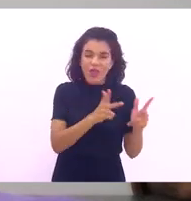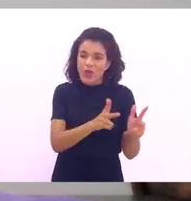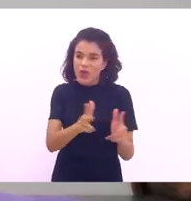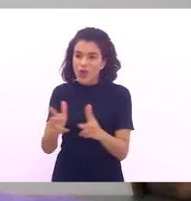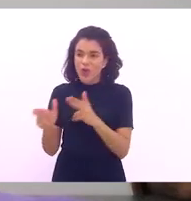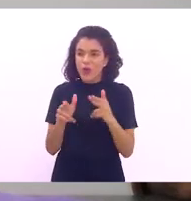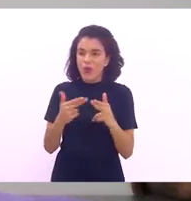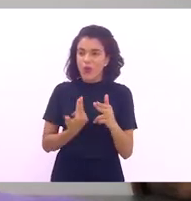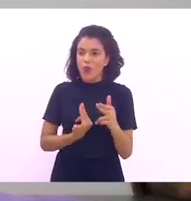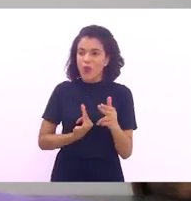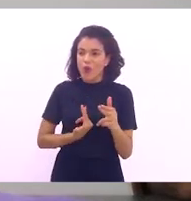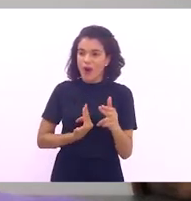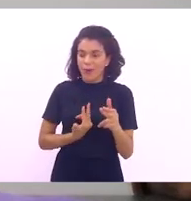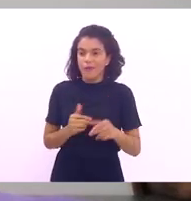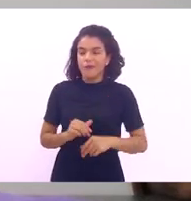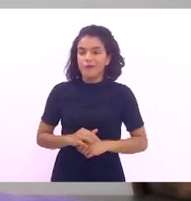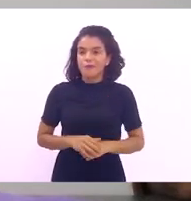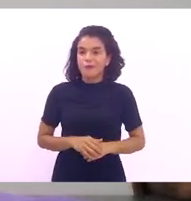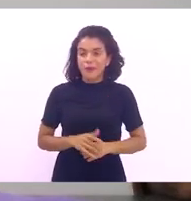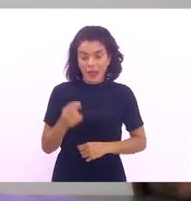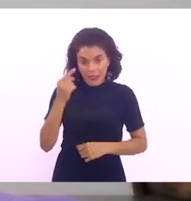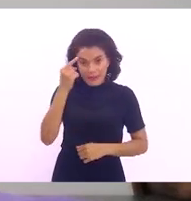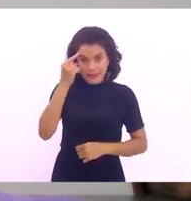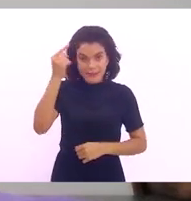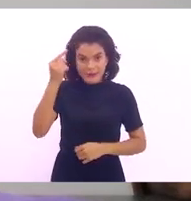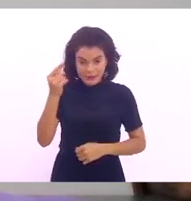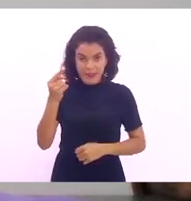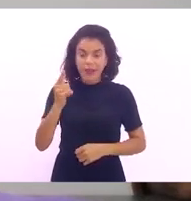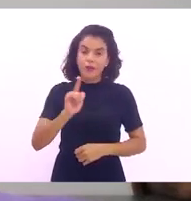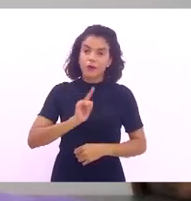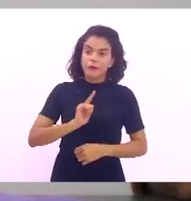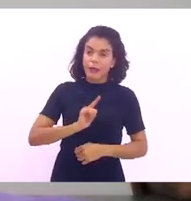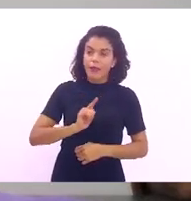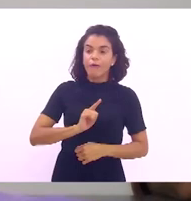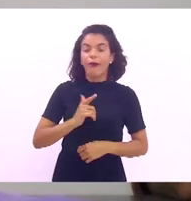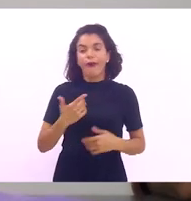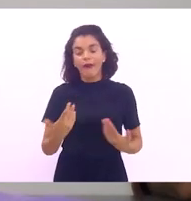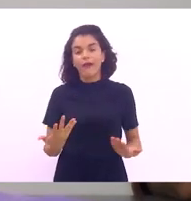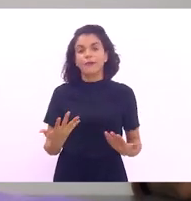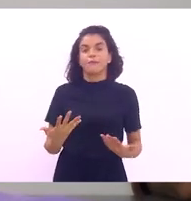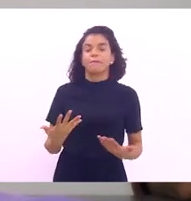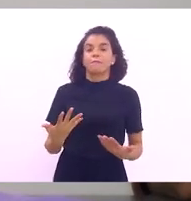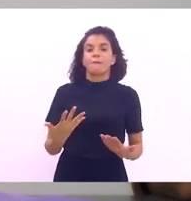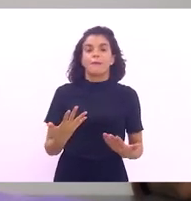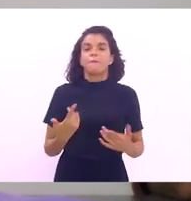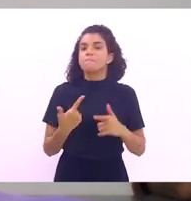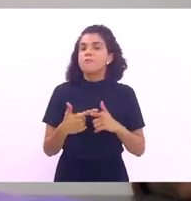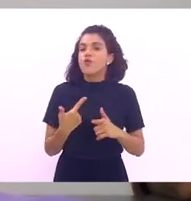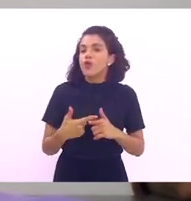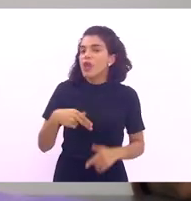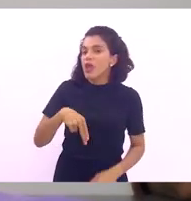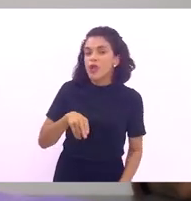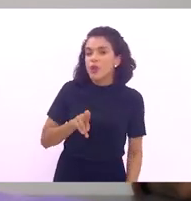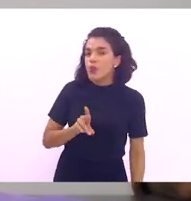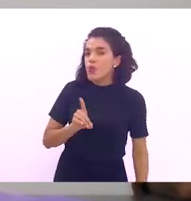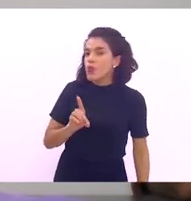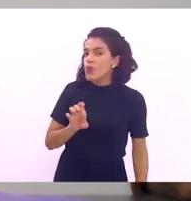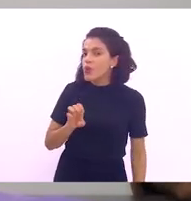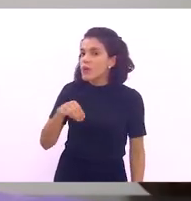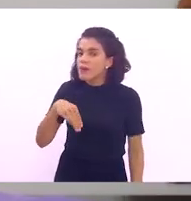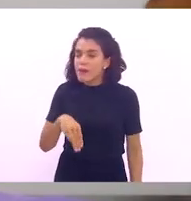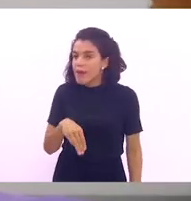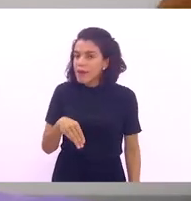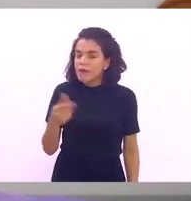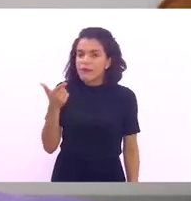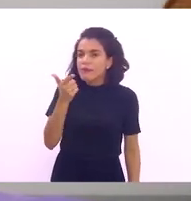coisa a ideia que eu tenho no caso é que assim porque que é no bem de alguma forma